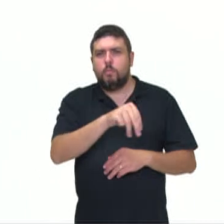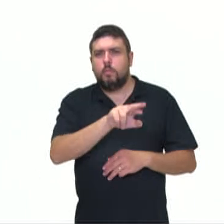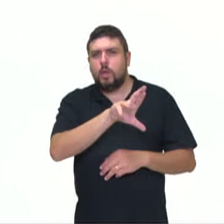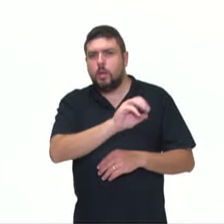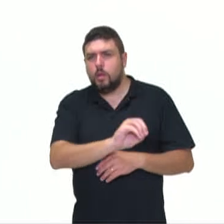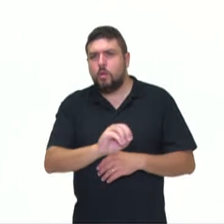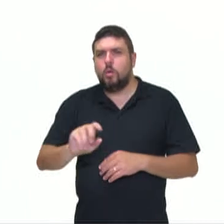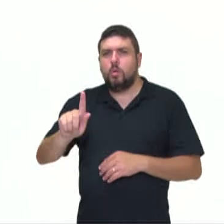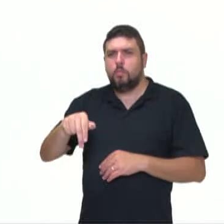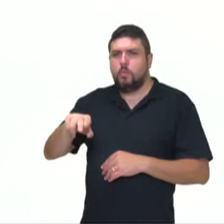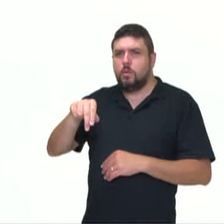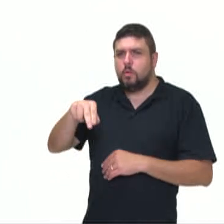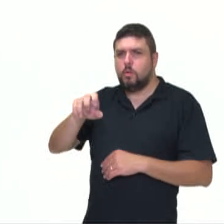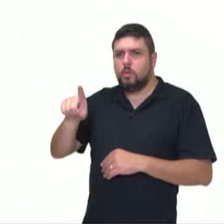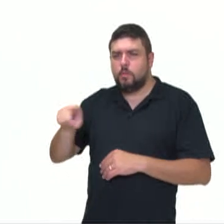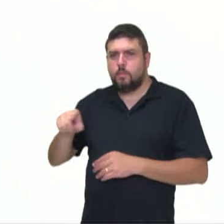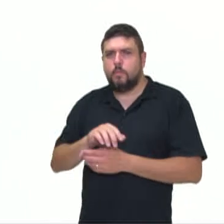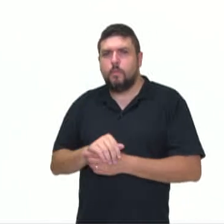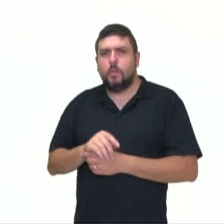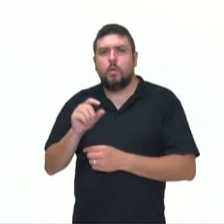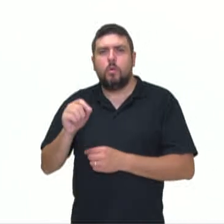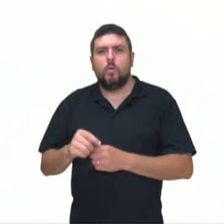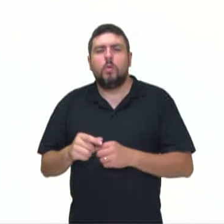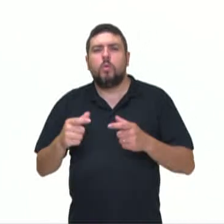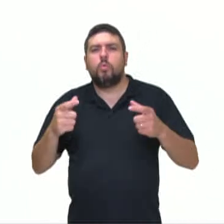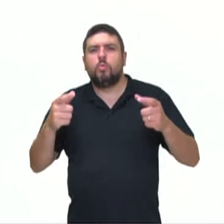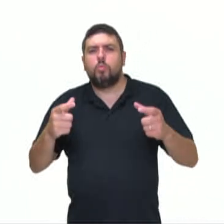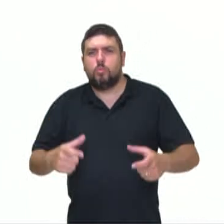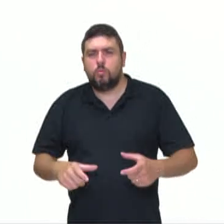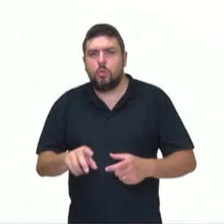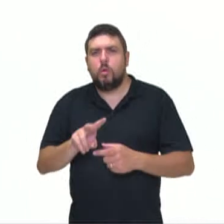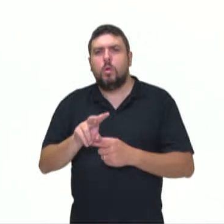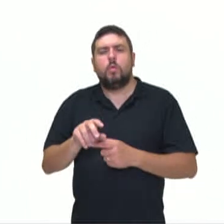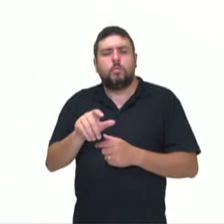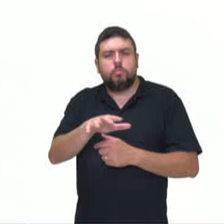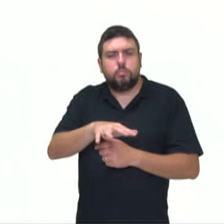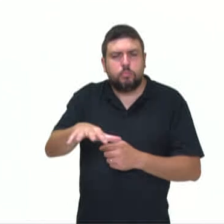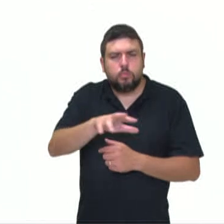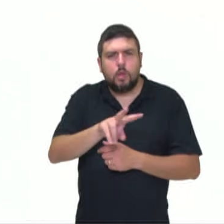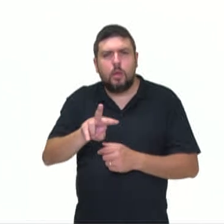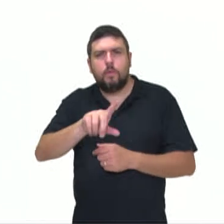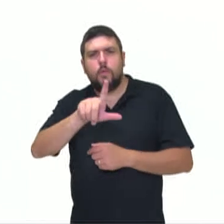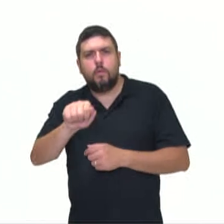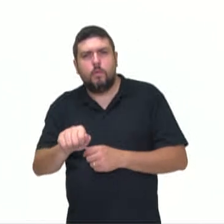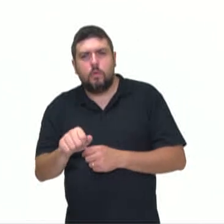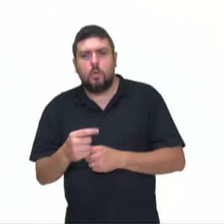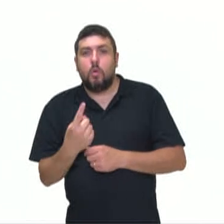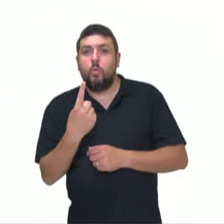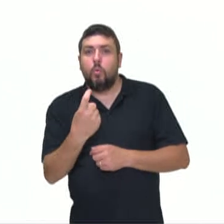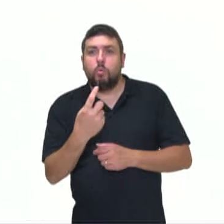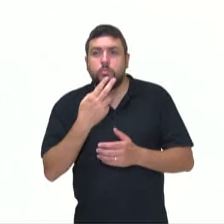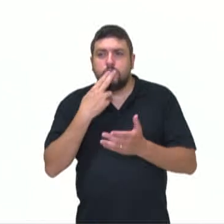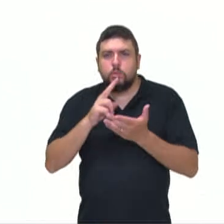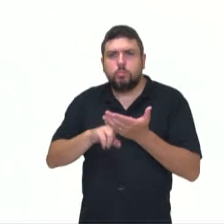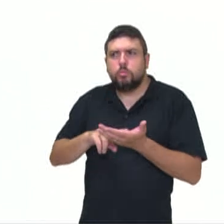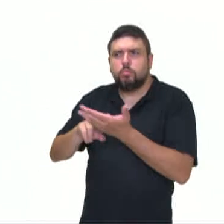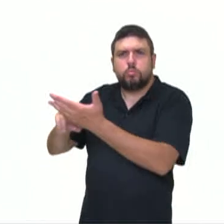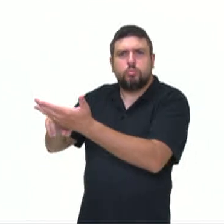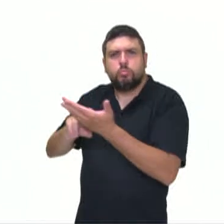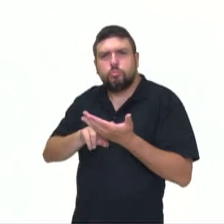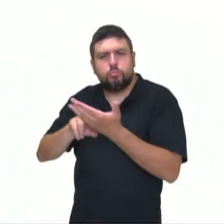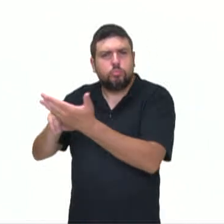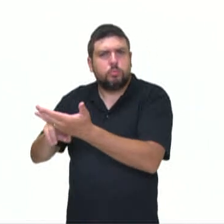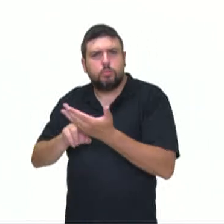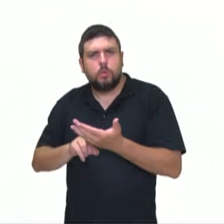Isla Negra, uma pequena vila de pescadores em que o único habitante que manda e recebe cartas é o poeta